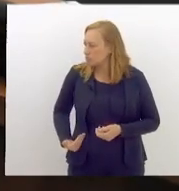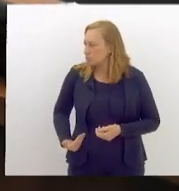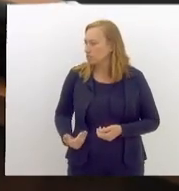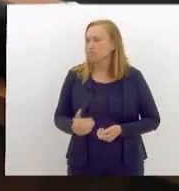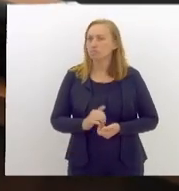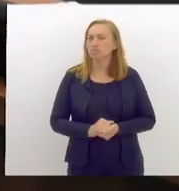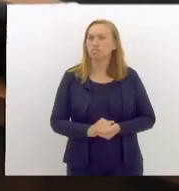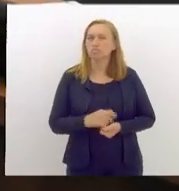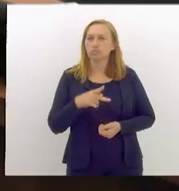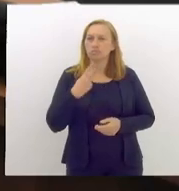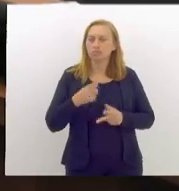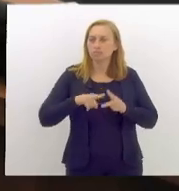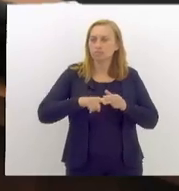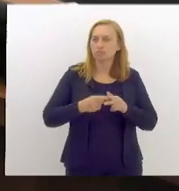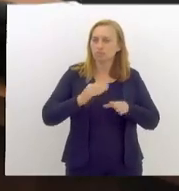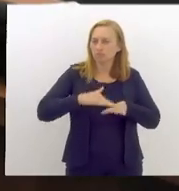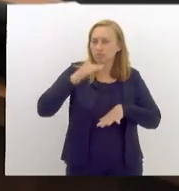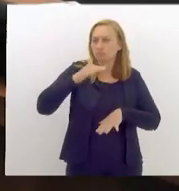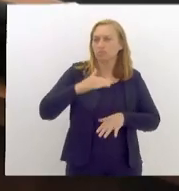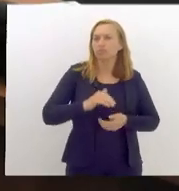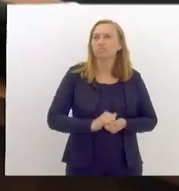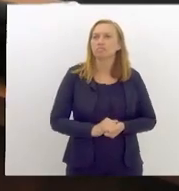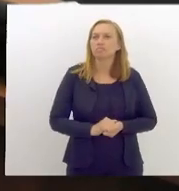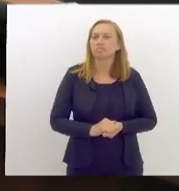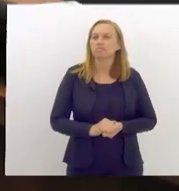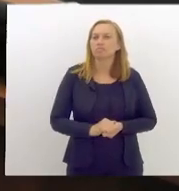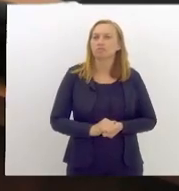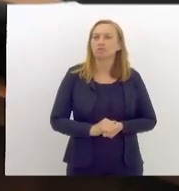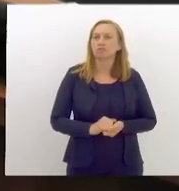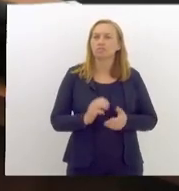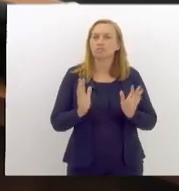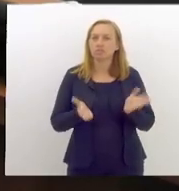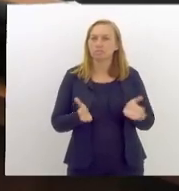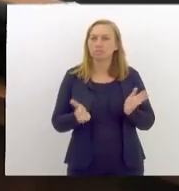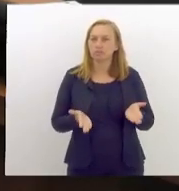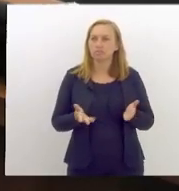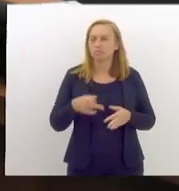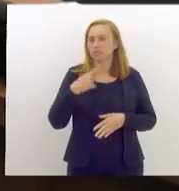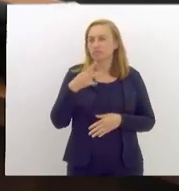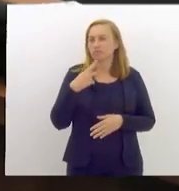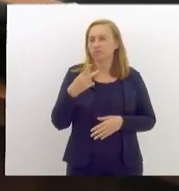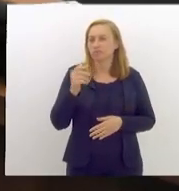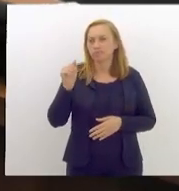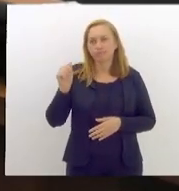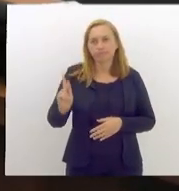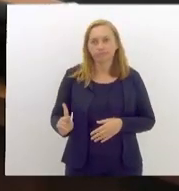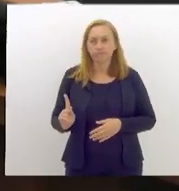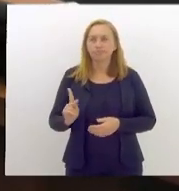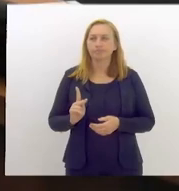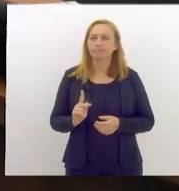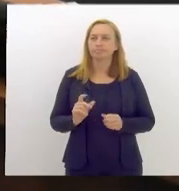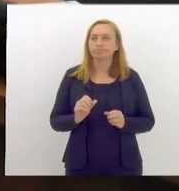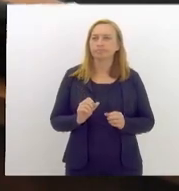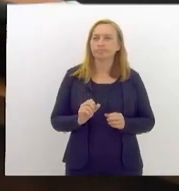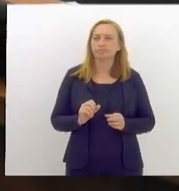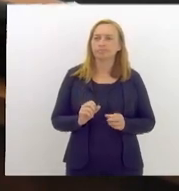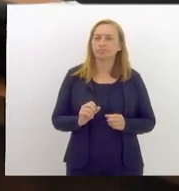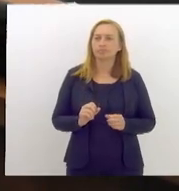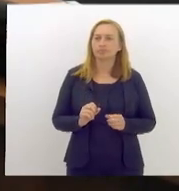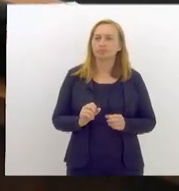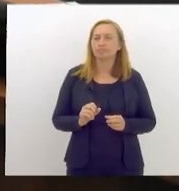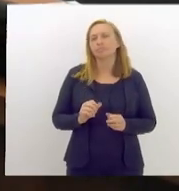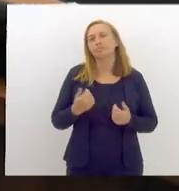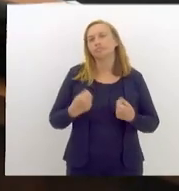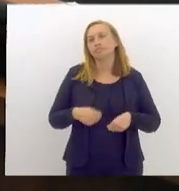auto determina um reajuste maior e os deputados inventam agora uma aposentadoria que para ser viável